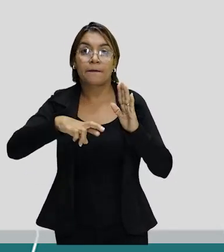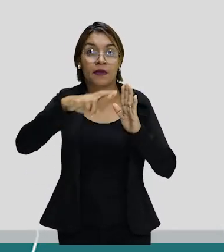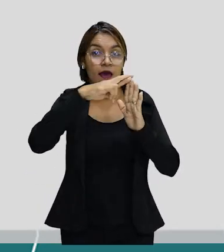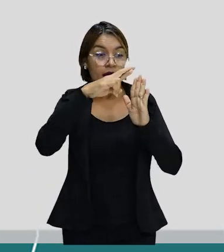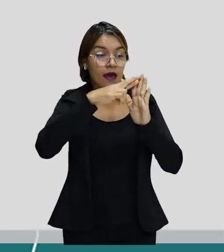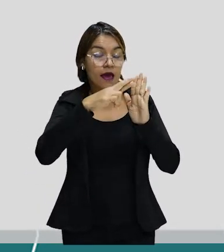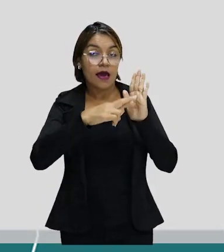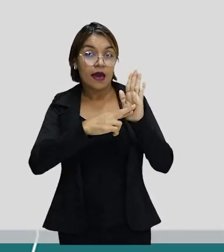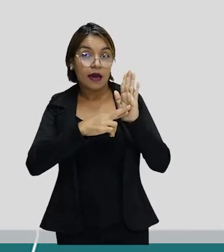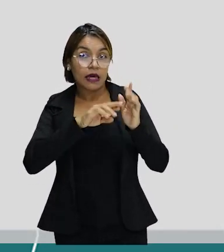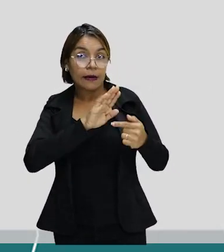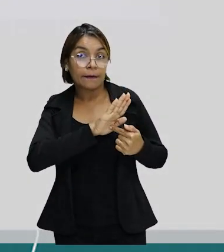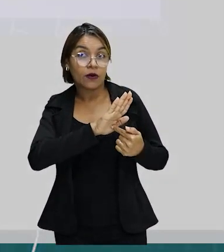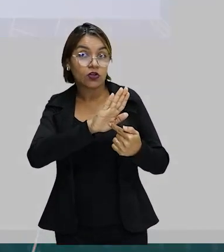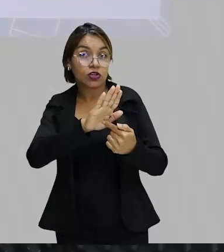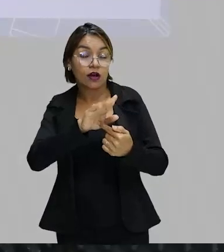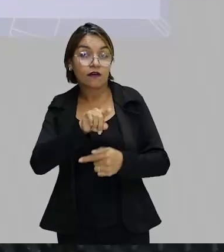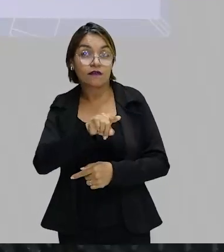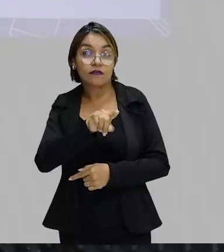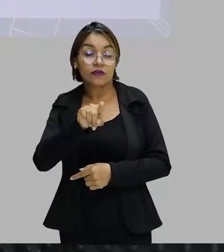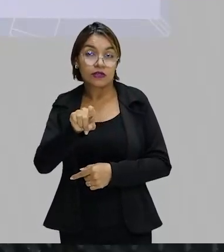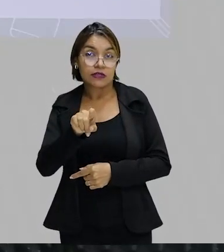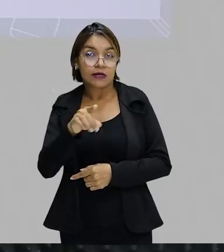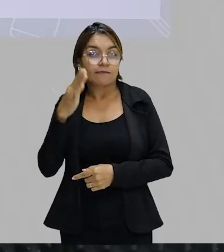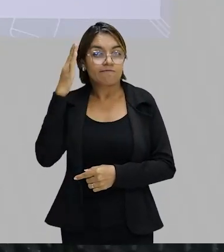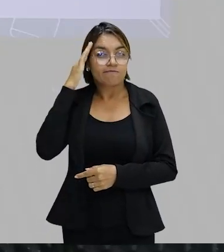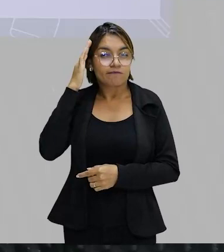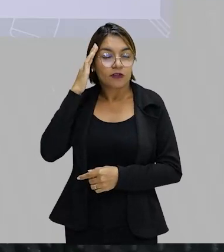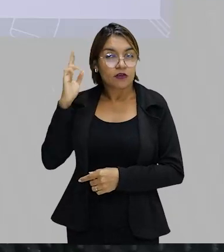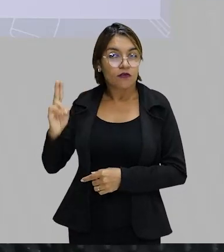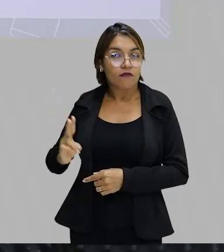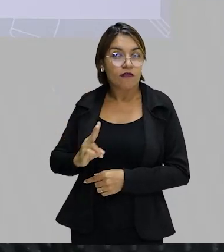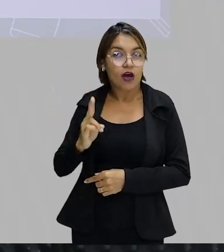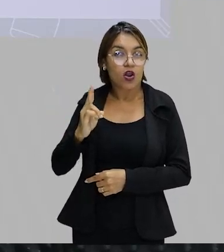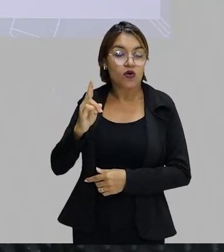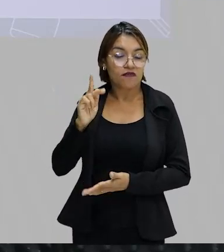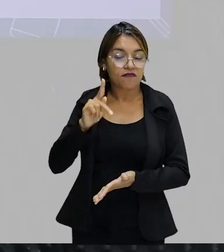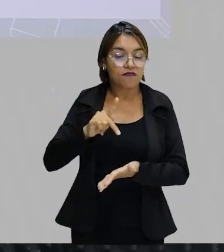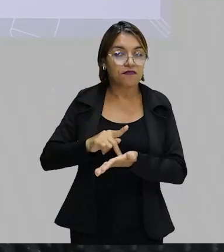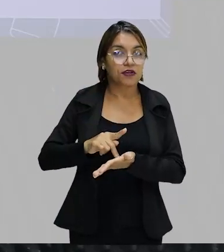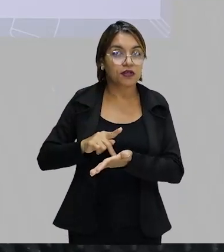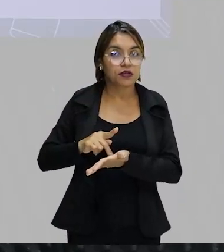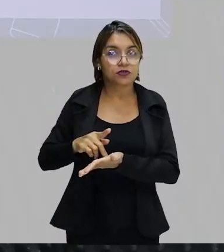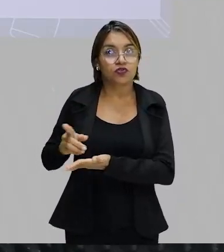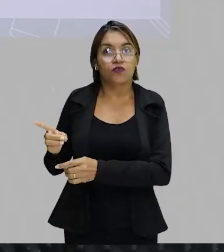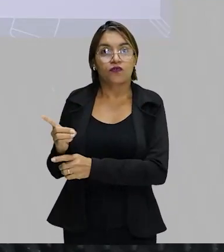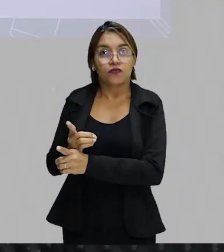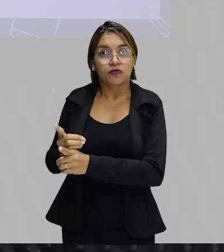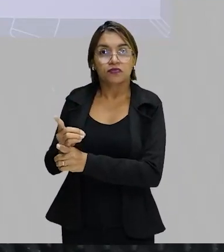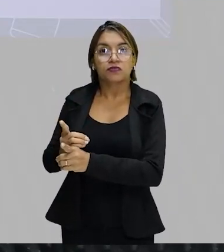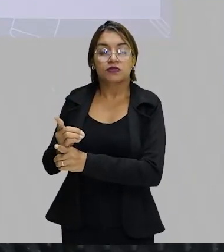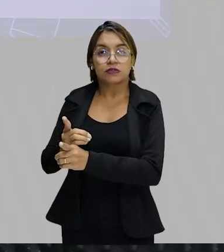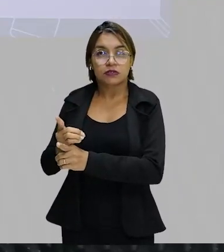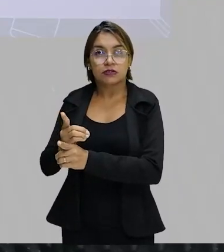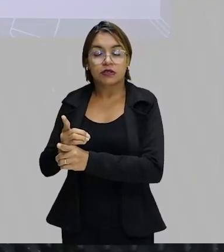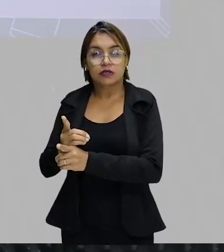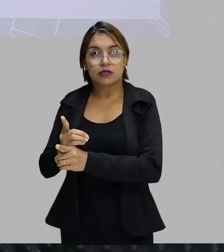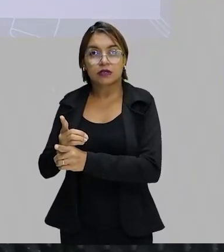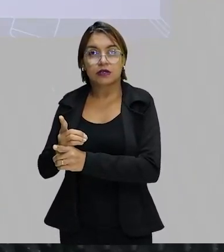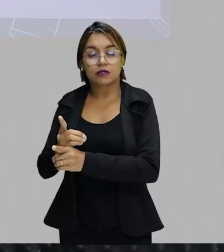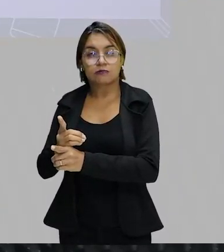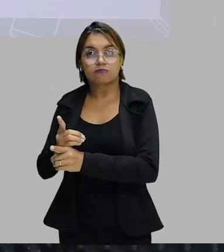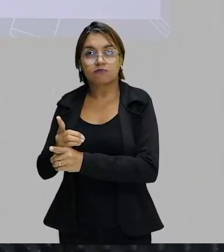regras em que você vai estabelecer os valores de verdade ou falsidade para as proposições,